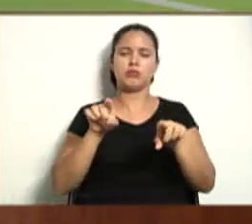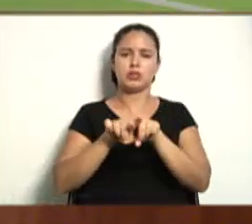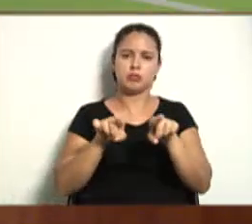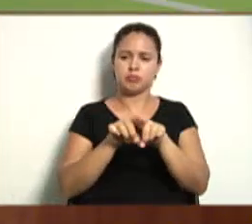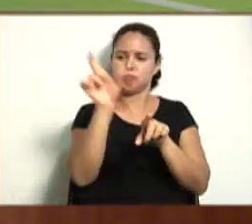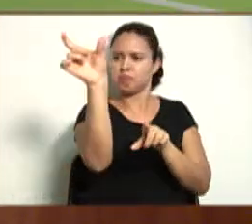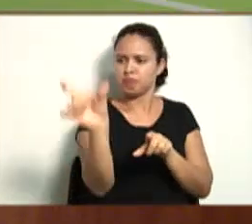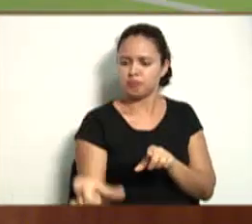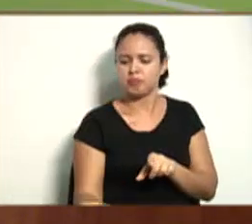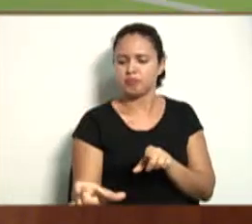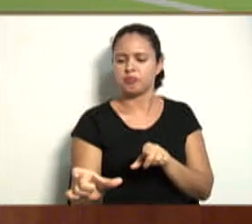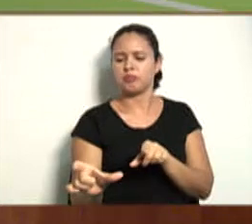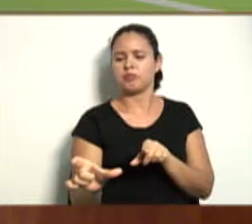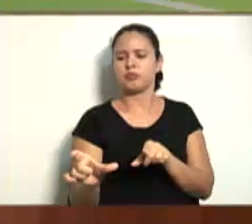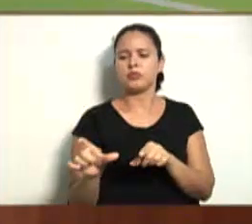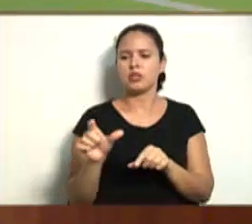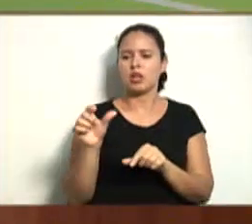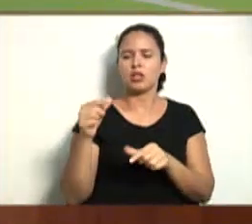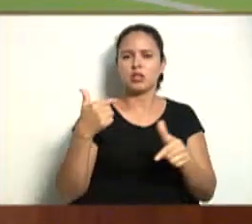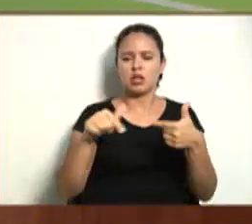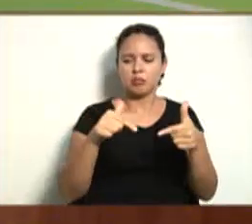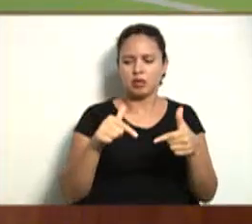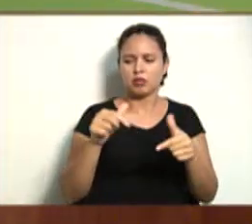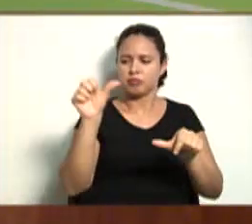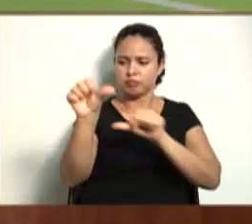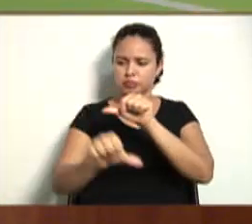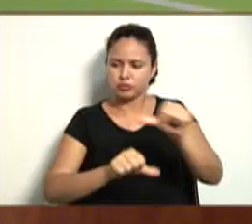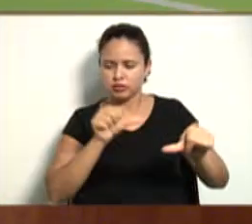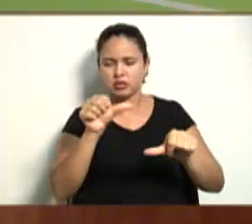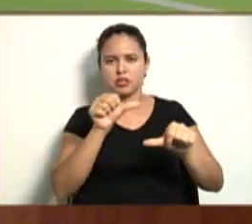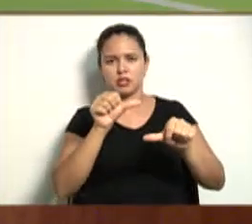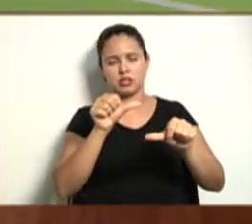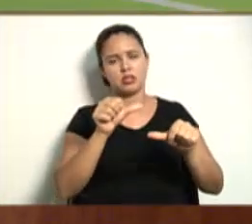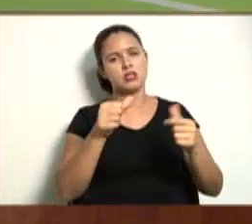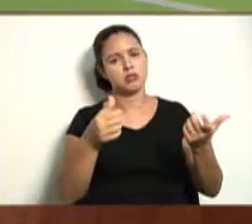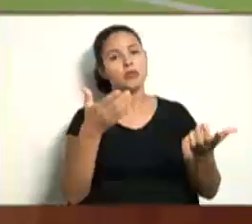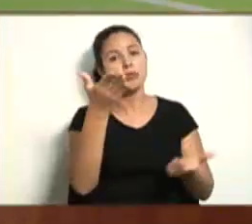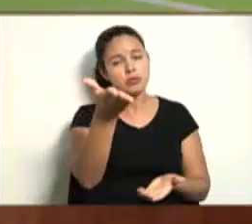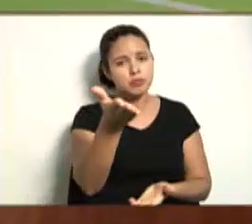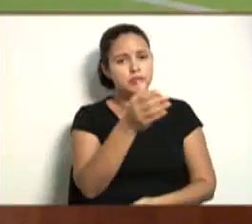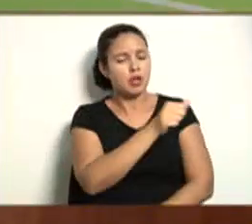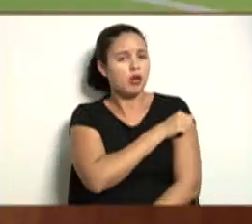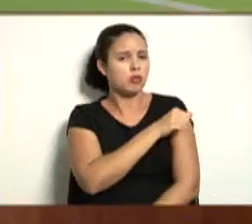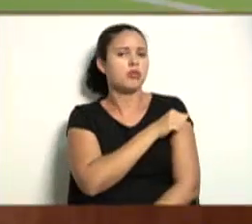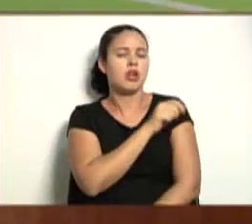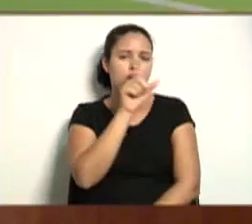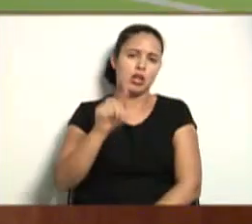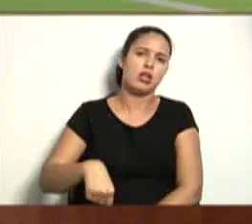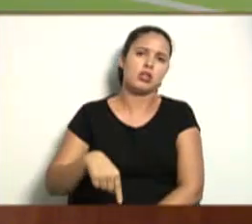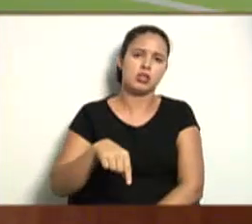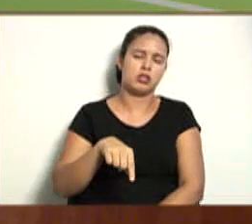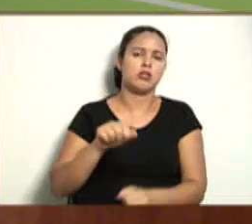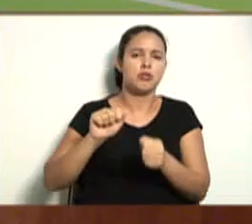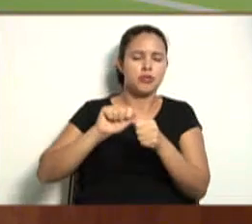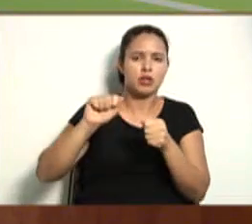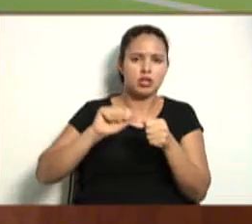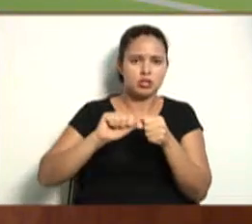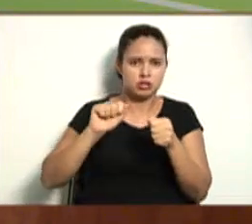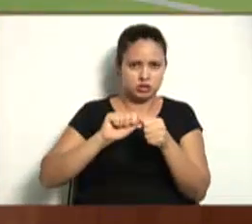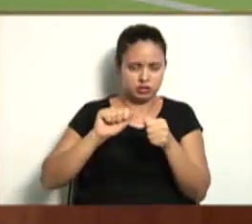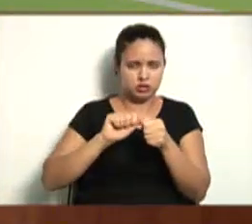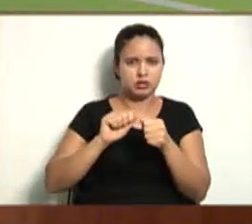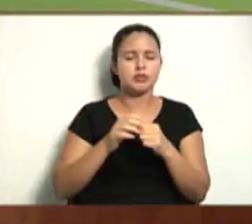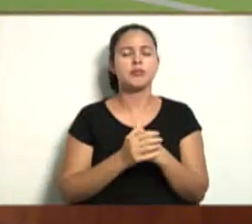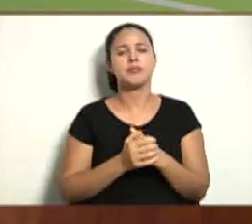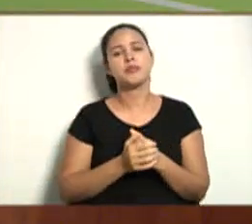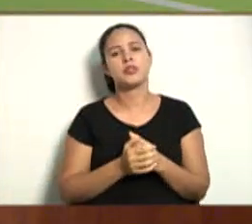nós somos o que nós fazemos. Você é o que você faz. Tem um nome que se fala assim, homo faber,